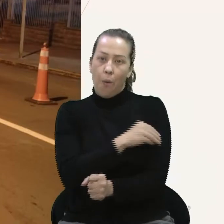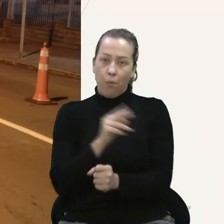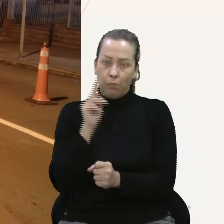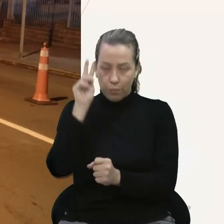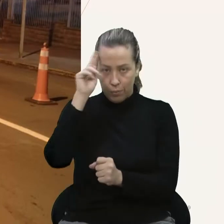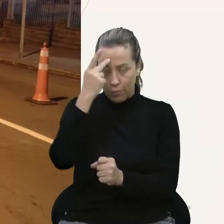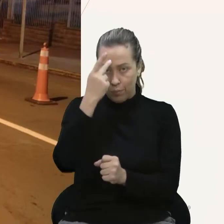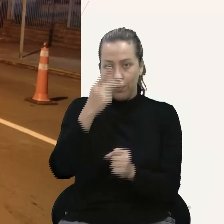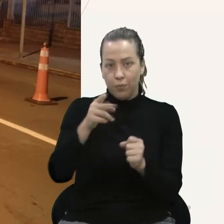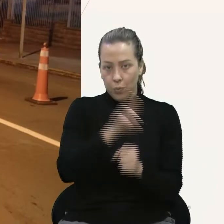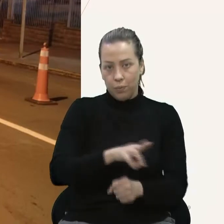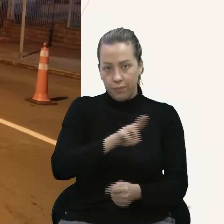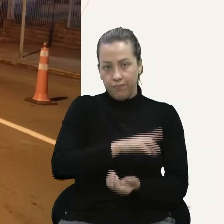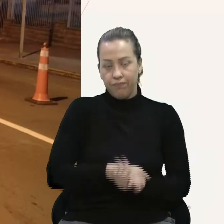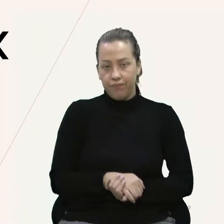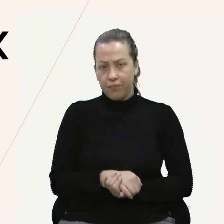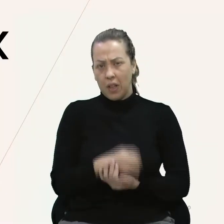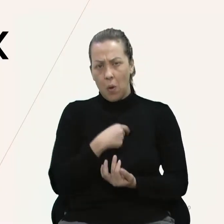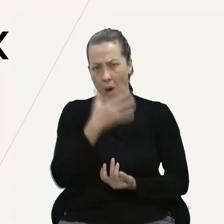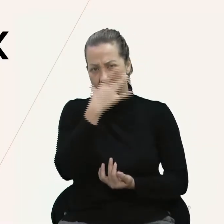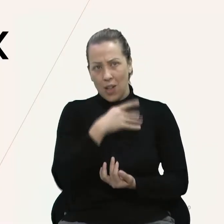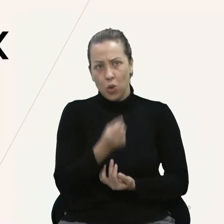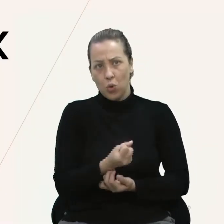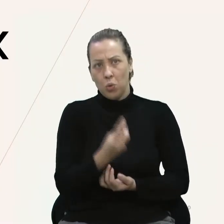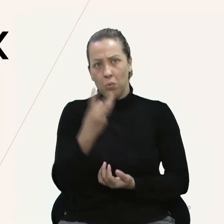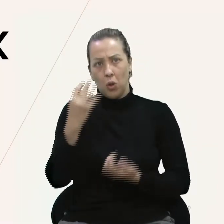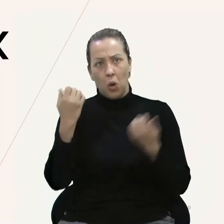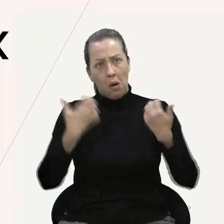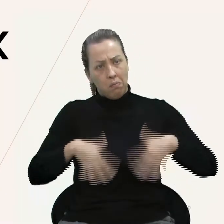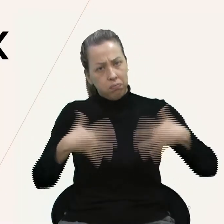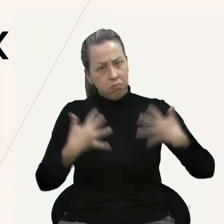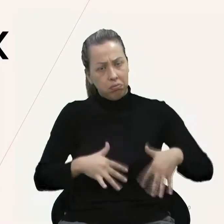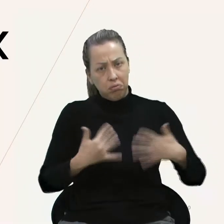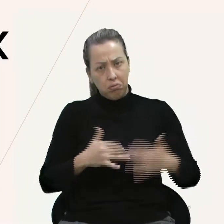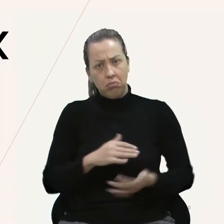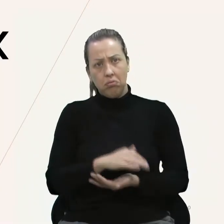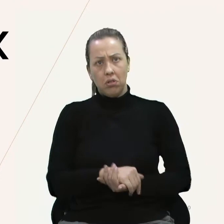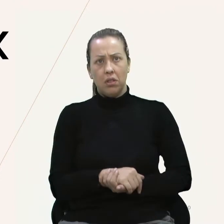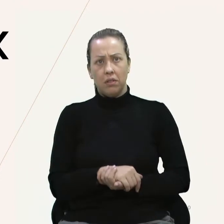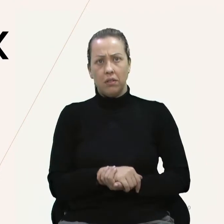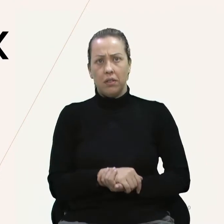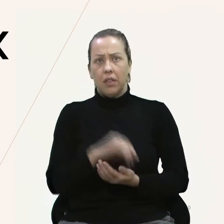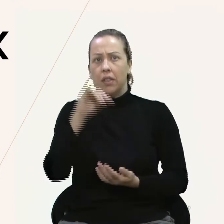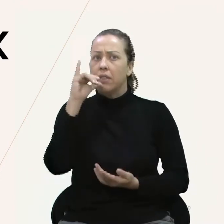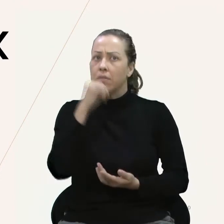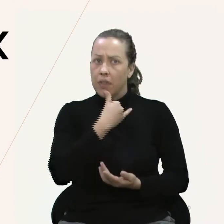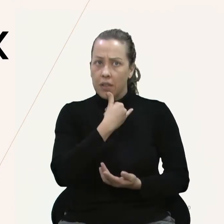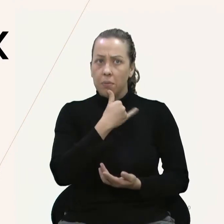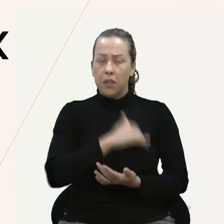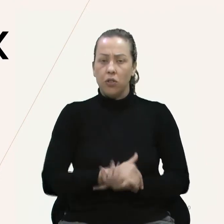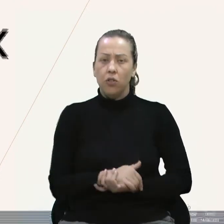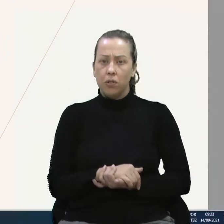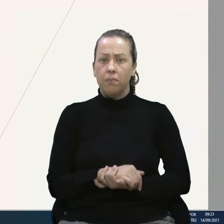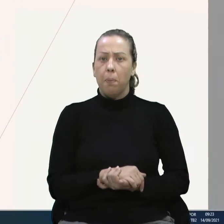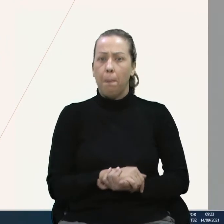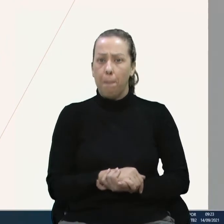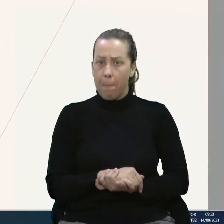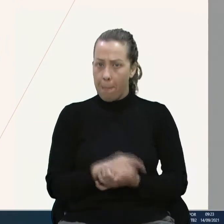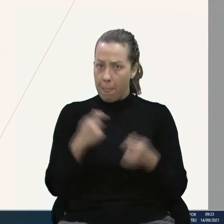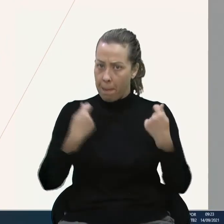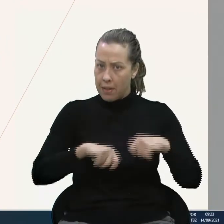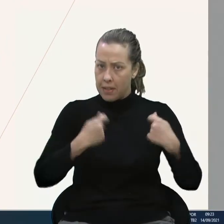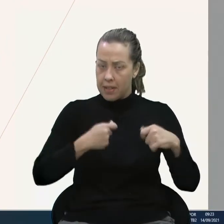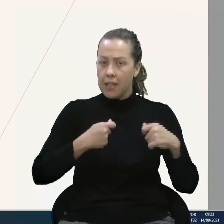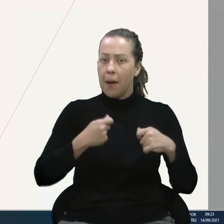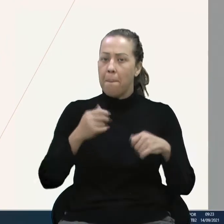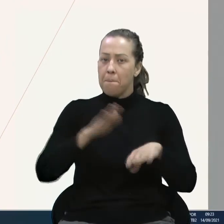nessa blitz. Eu acho um número muito grande, gente, muito grande mesmo, que infelizmente nós temos que